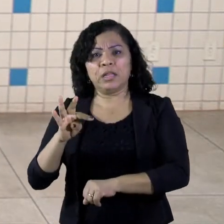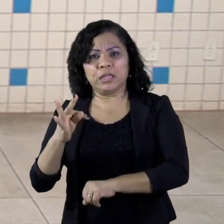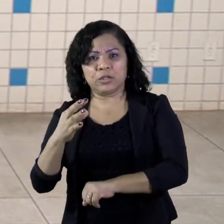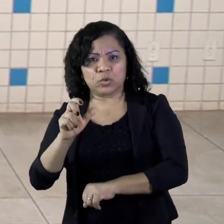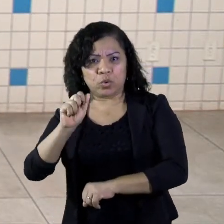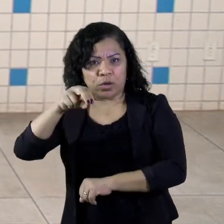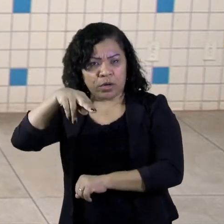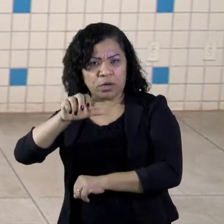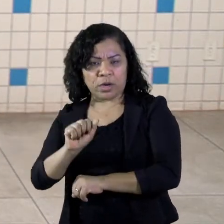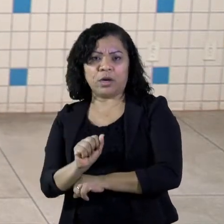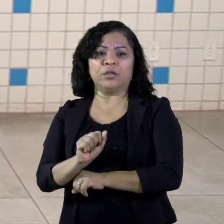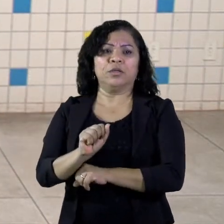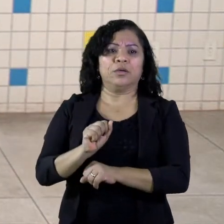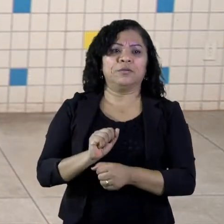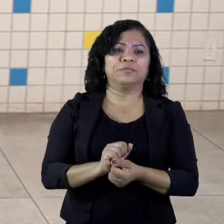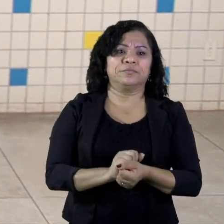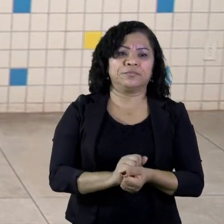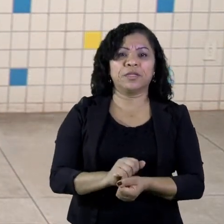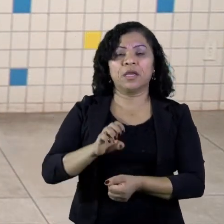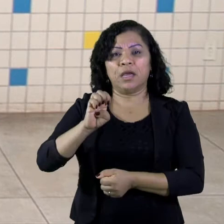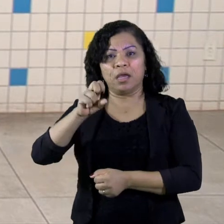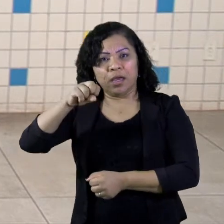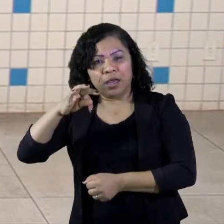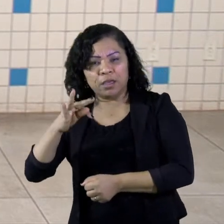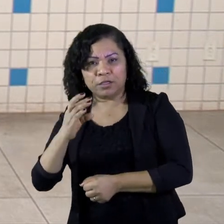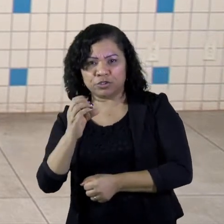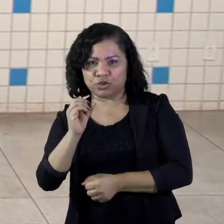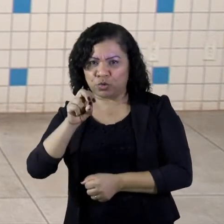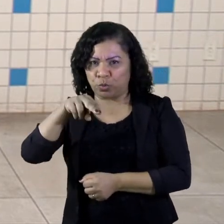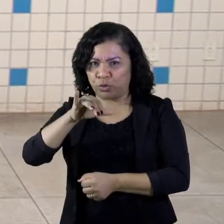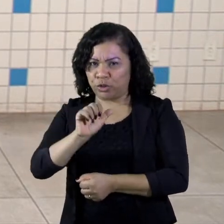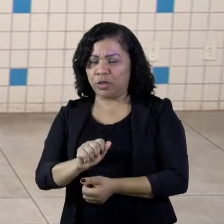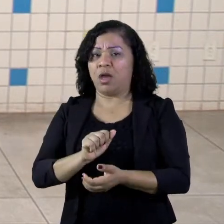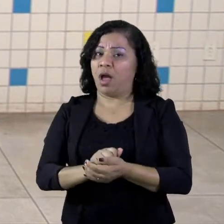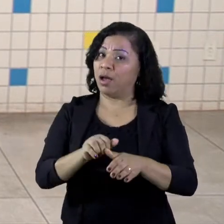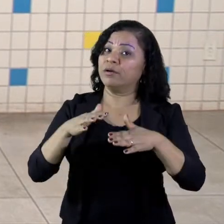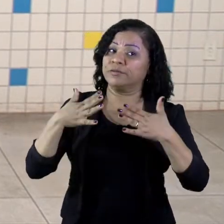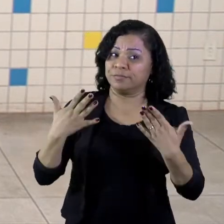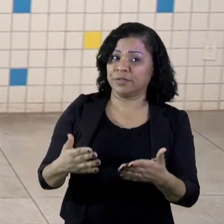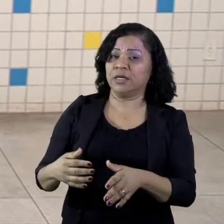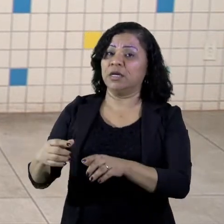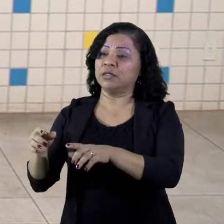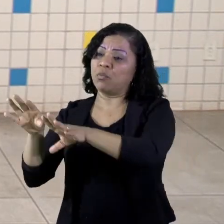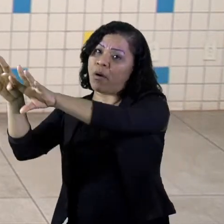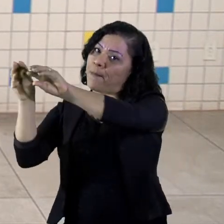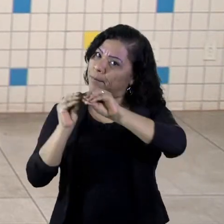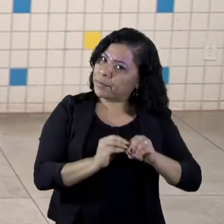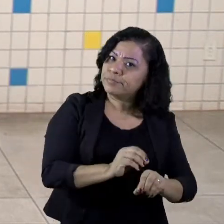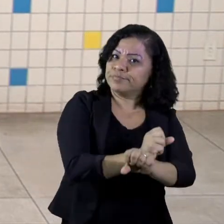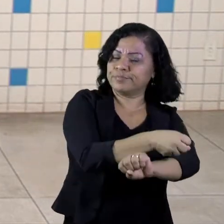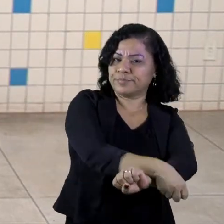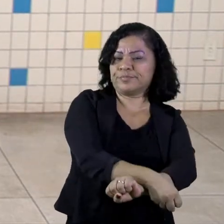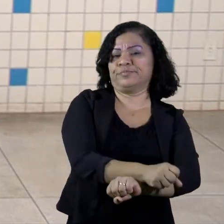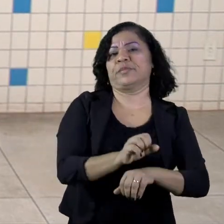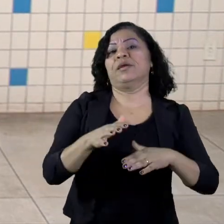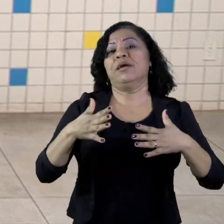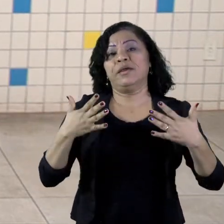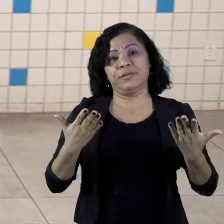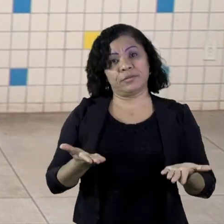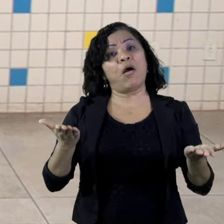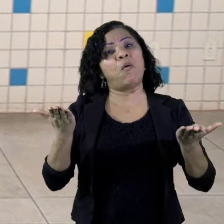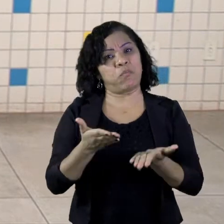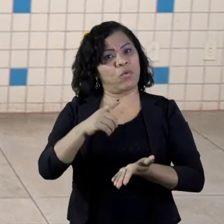etc. Os escravos vinham dessa região, certo? Por isso, nós usamos hoje esse termo, ou essa